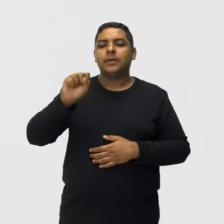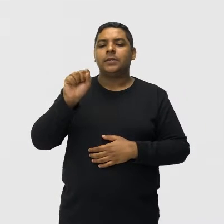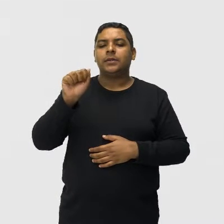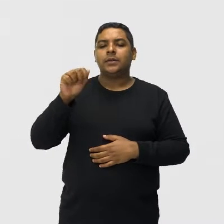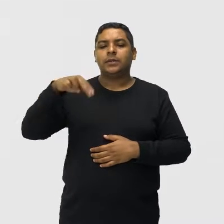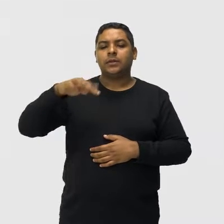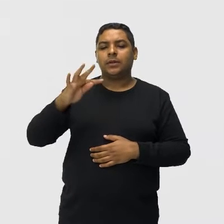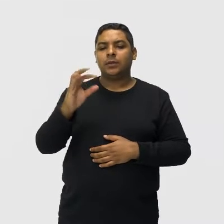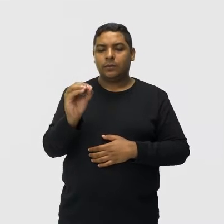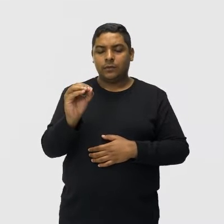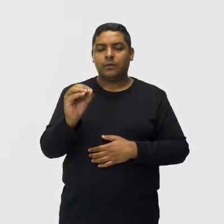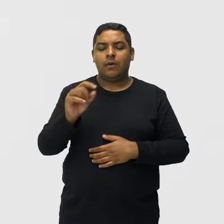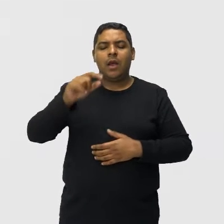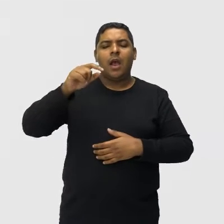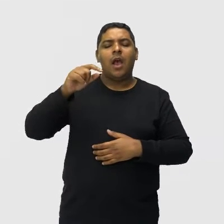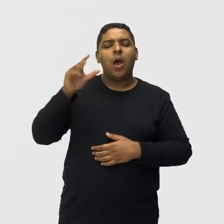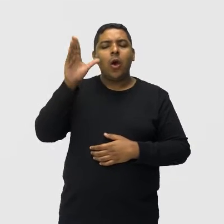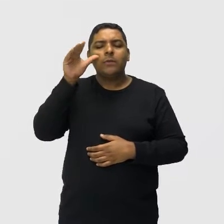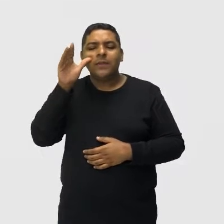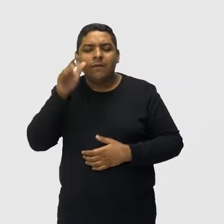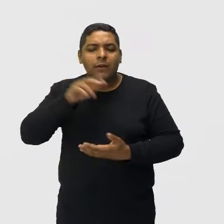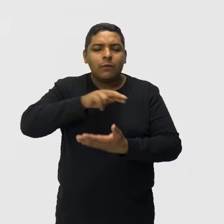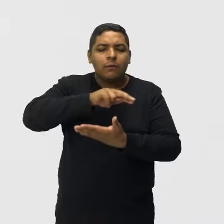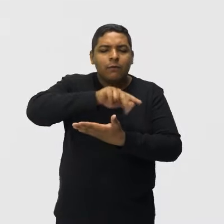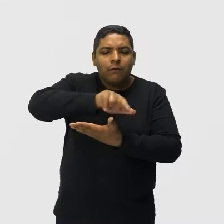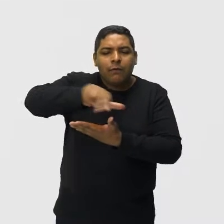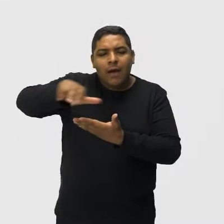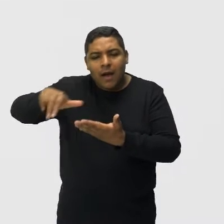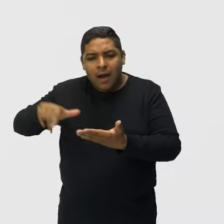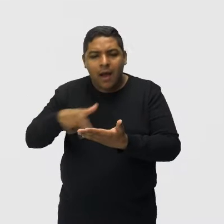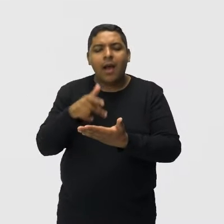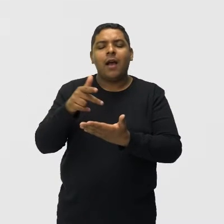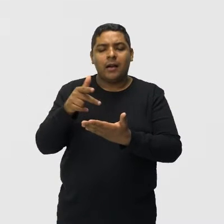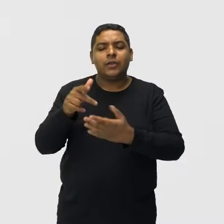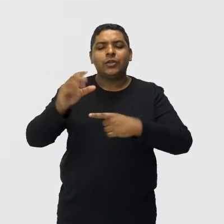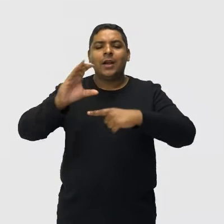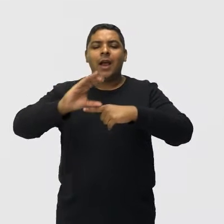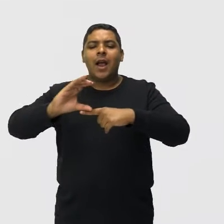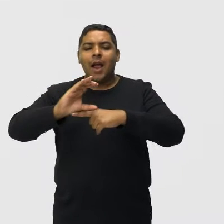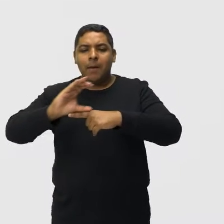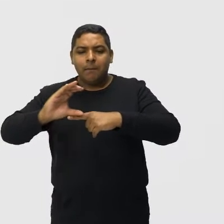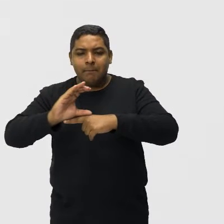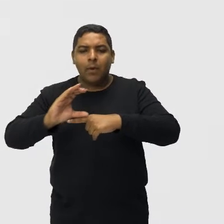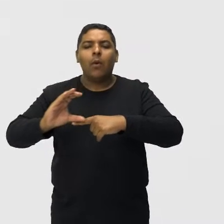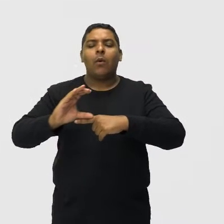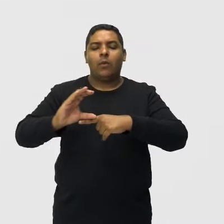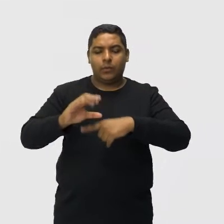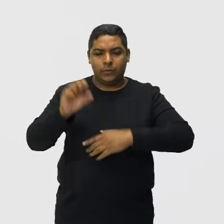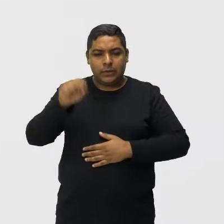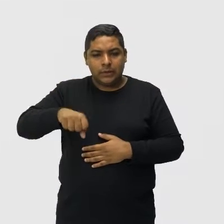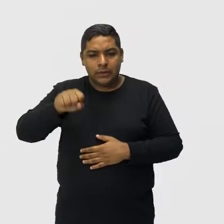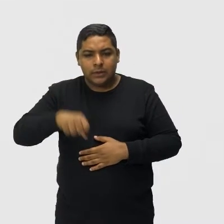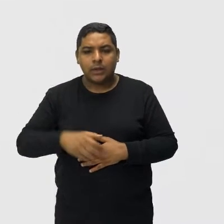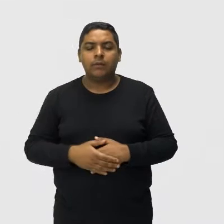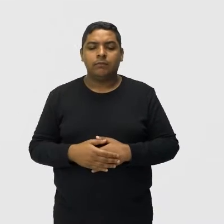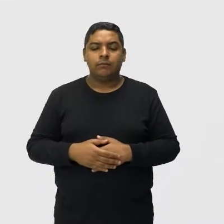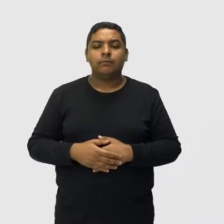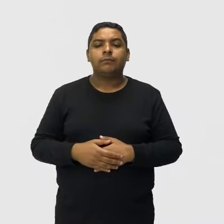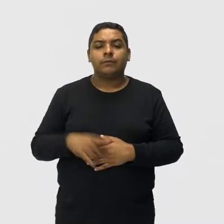aí vários carbonos, né? A gente já comentou bastante até sobre isso, né? Sobre essa